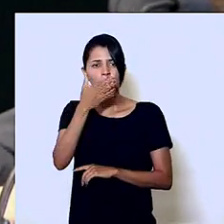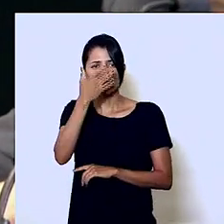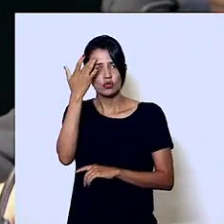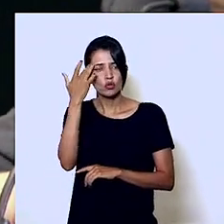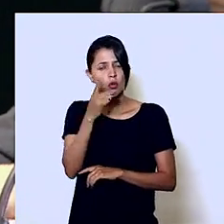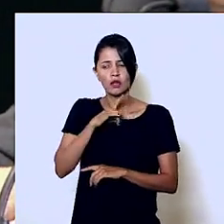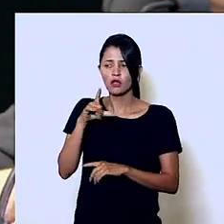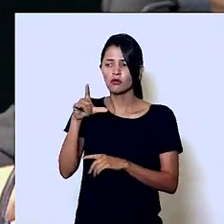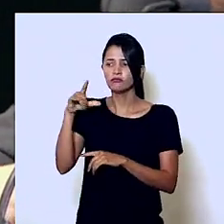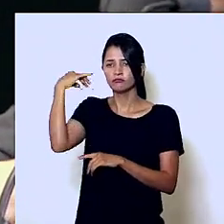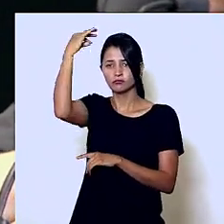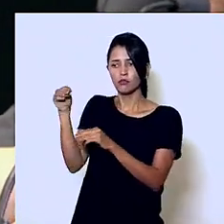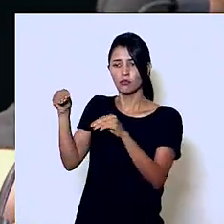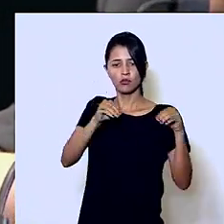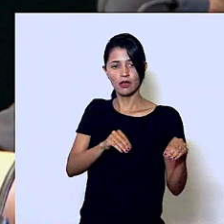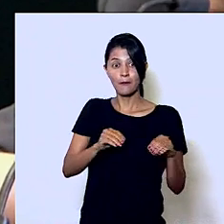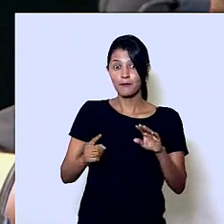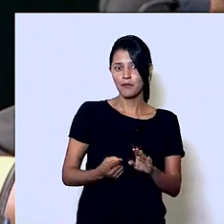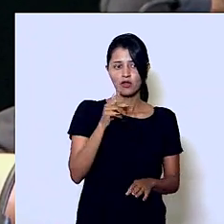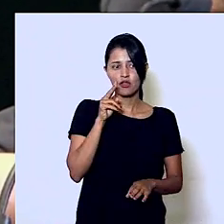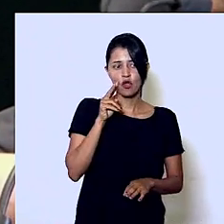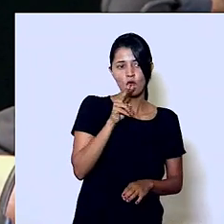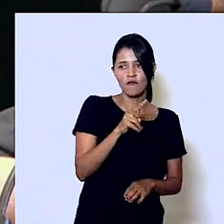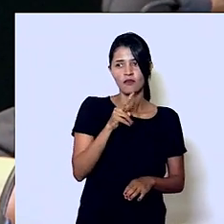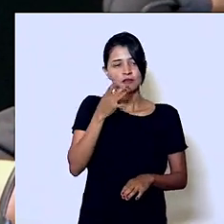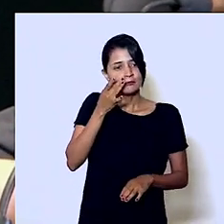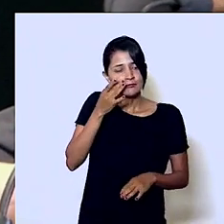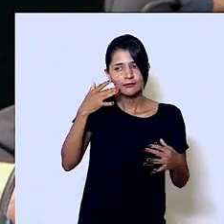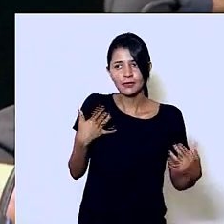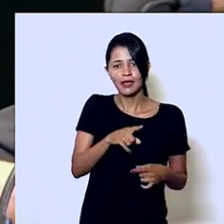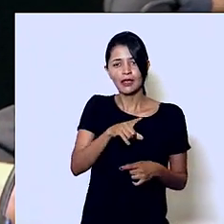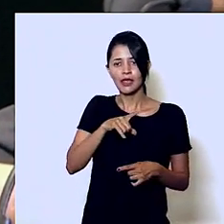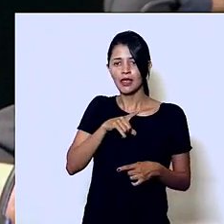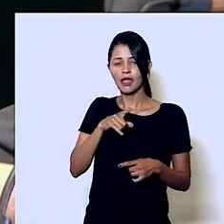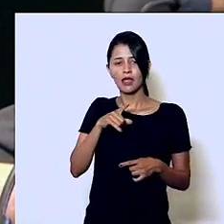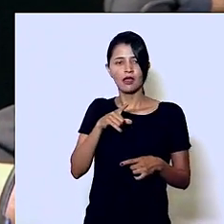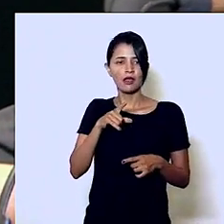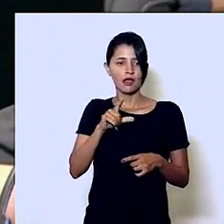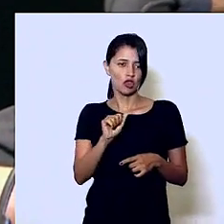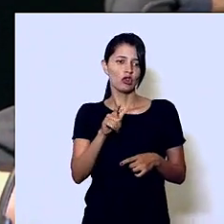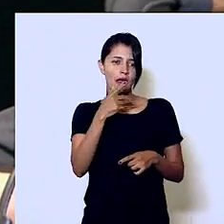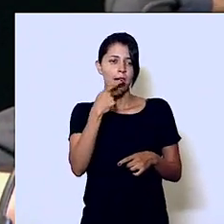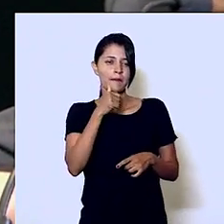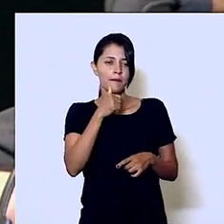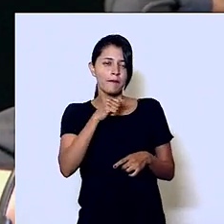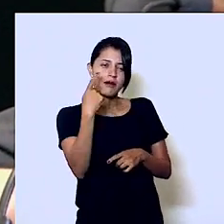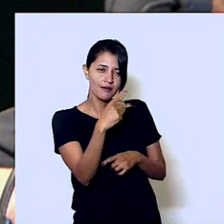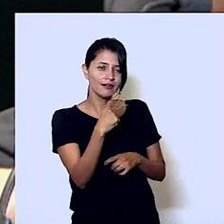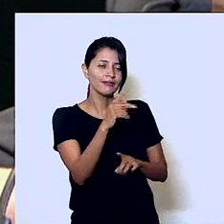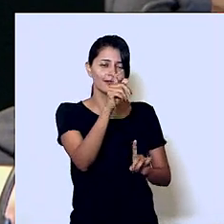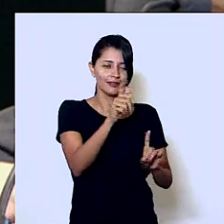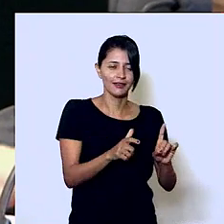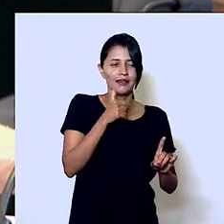vi em carne e osso, e Dona Lúcia, e aquilo ficou claro na minha lembrança depois de adolescente, de